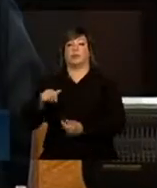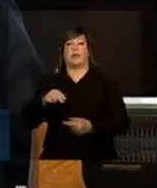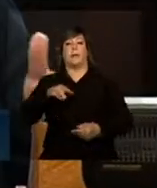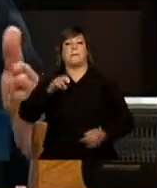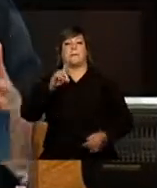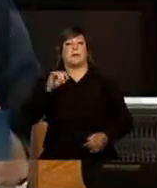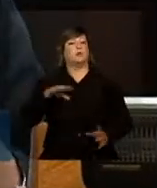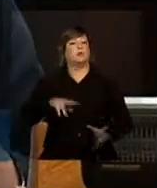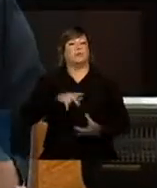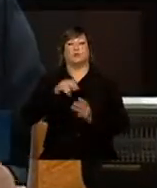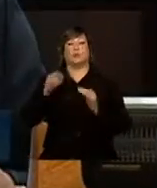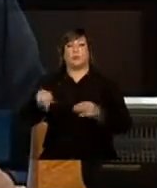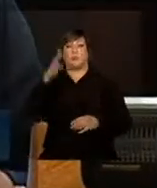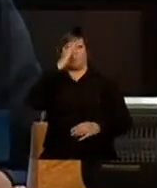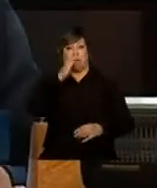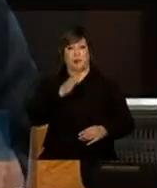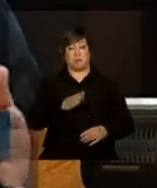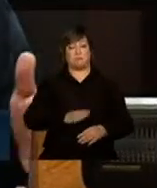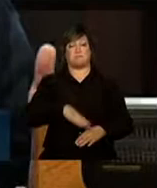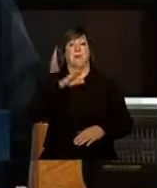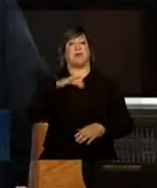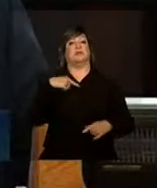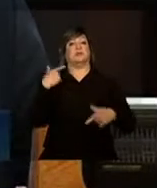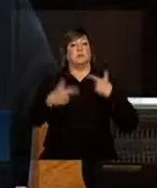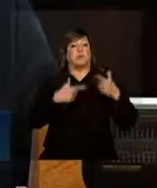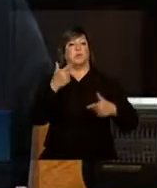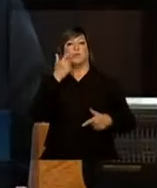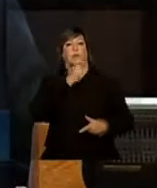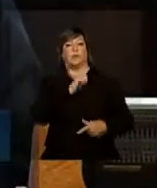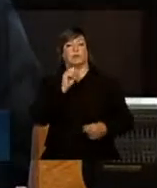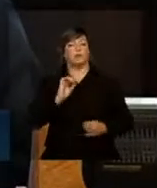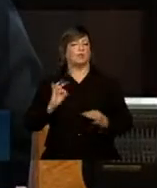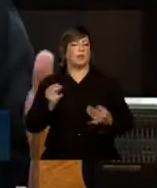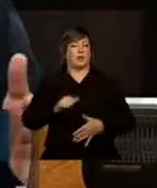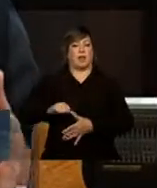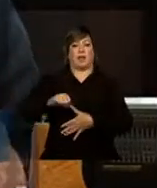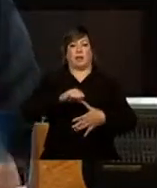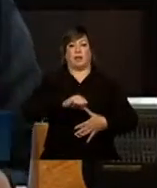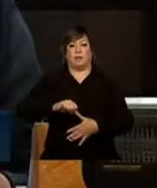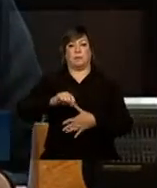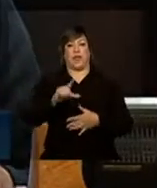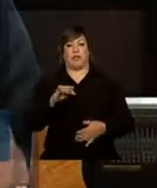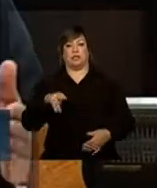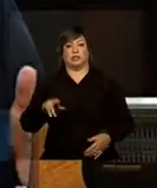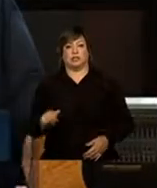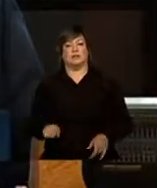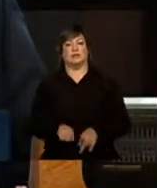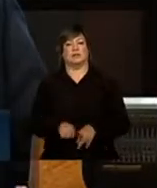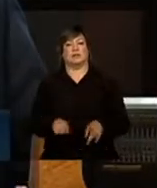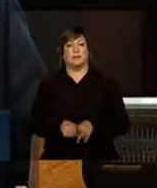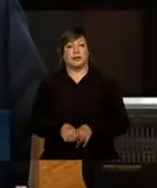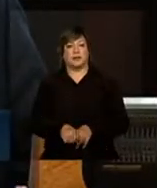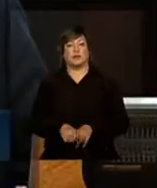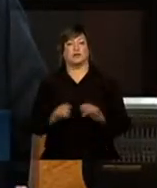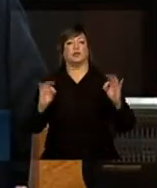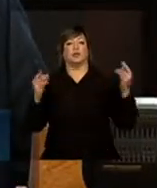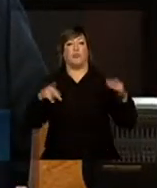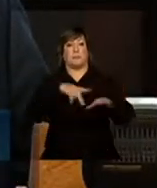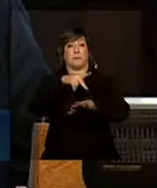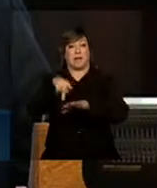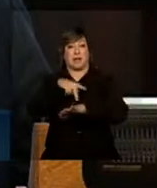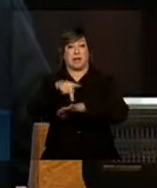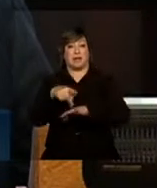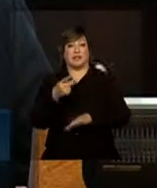inteiro, reduziu mais do que toda a América Latina, reduziu mais do que todos os países de